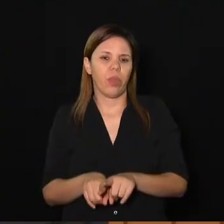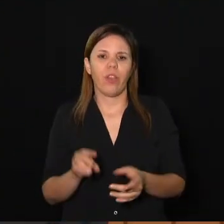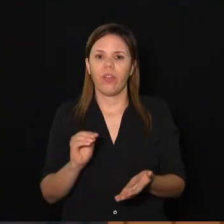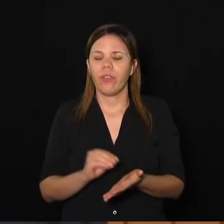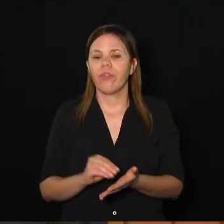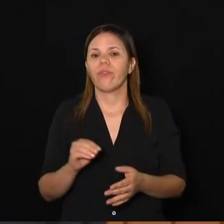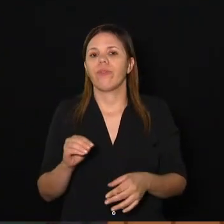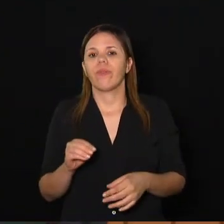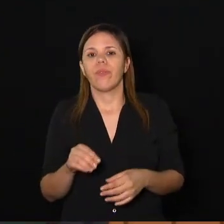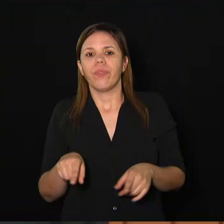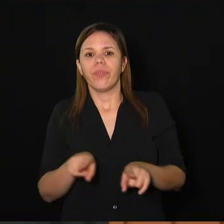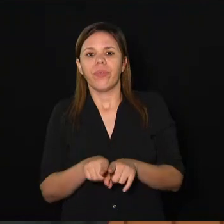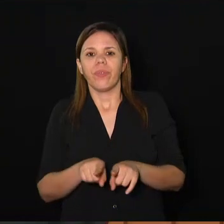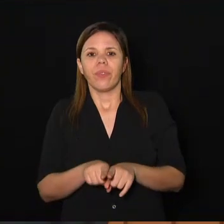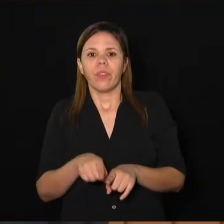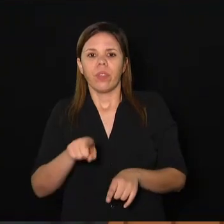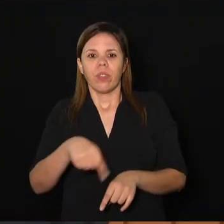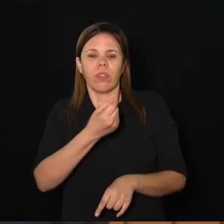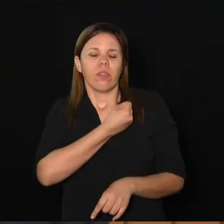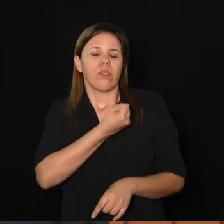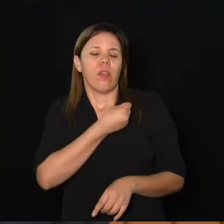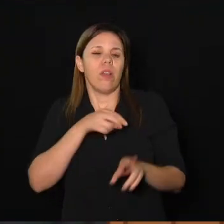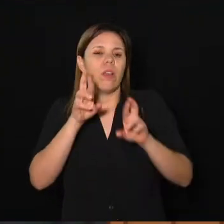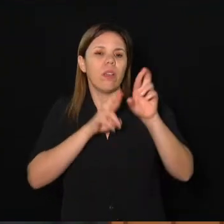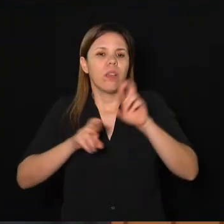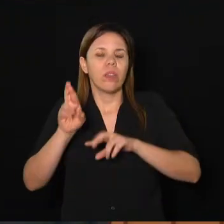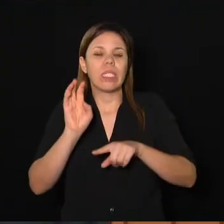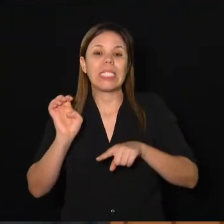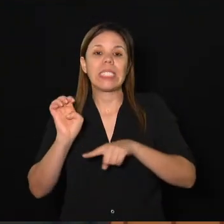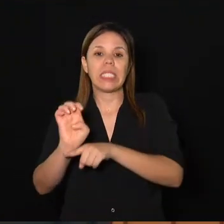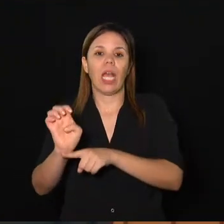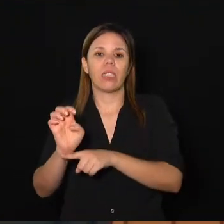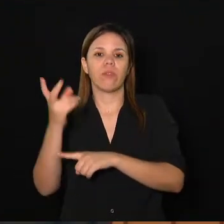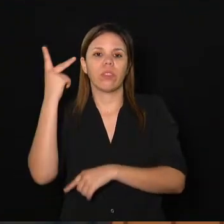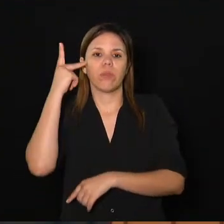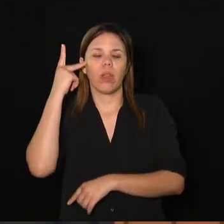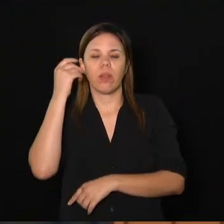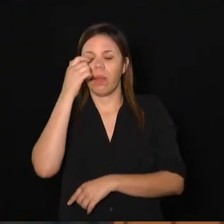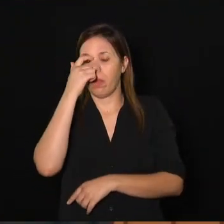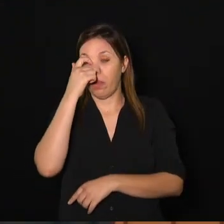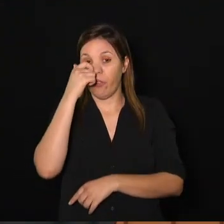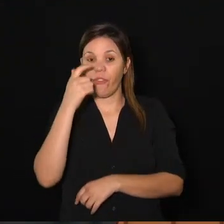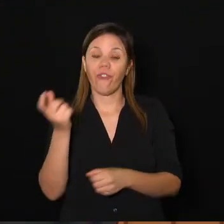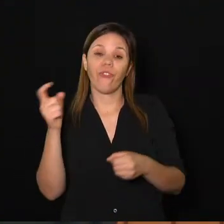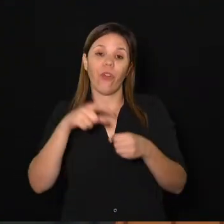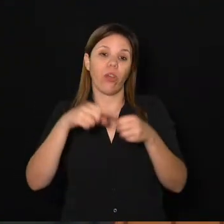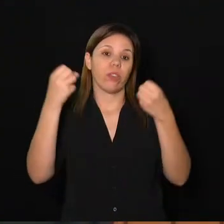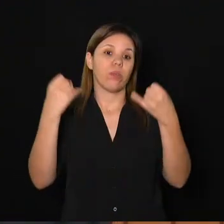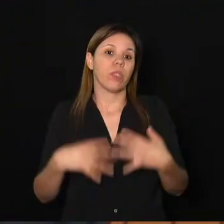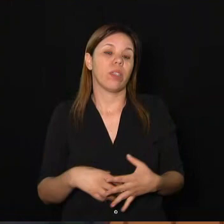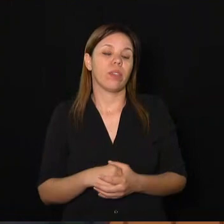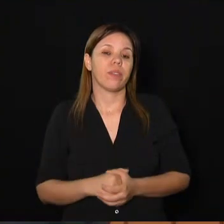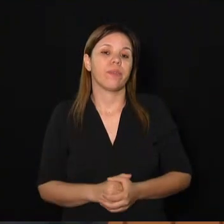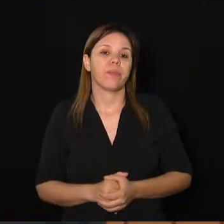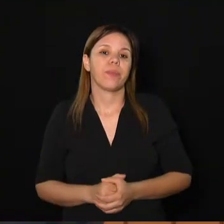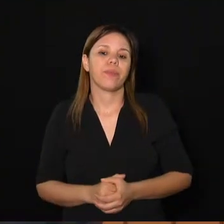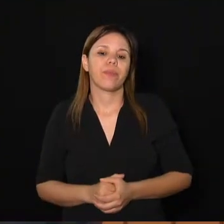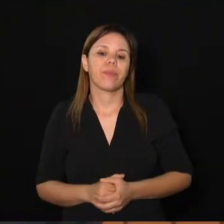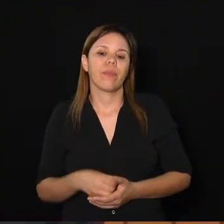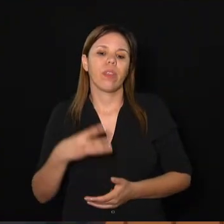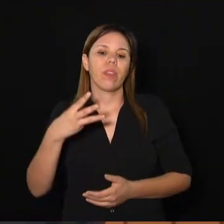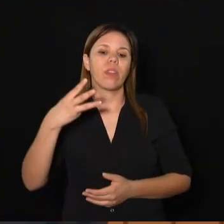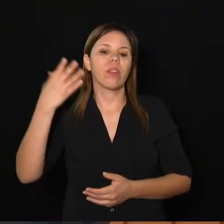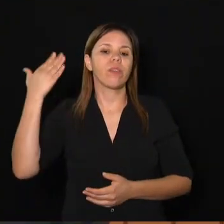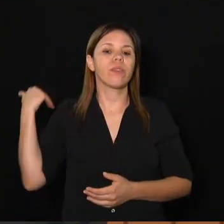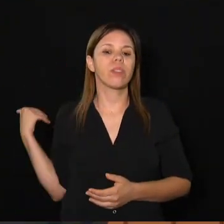ao código sanitário aqui do estado de São Paulo e volta a ressaltar como já foi dito nas próximas das vezes anteriores